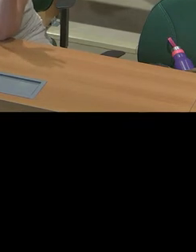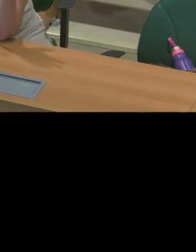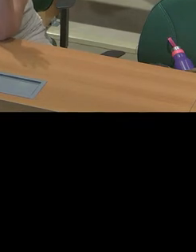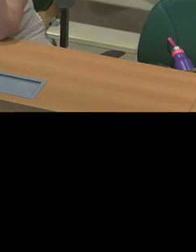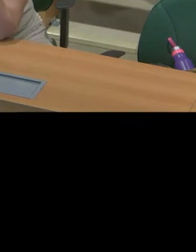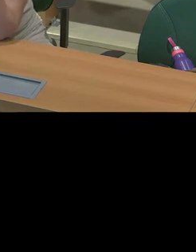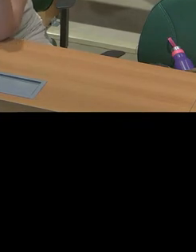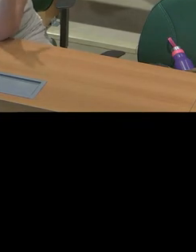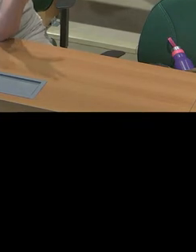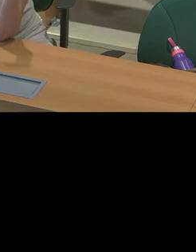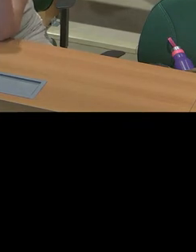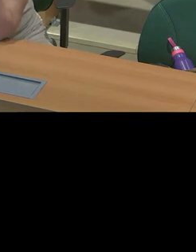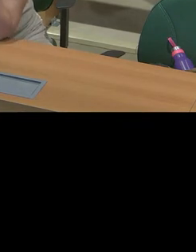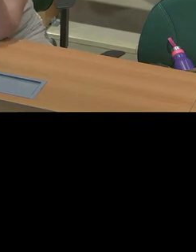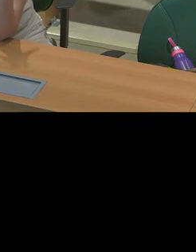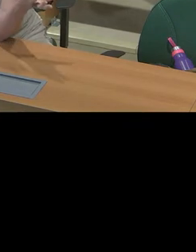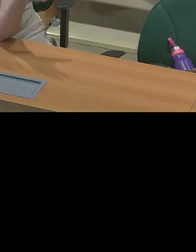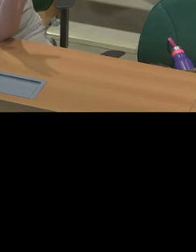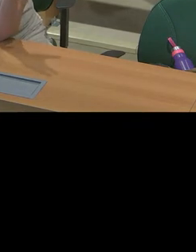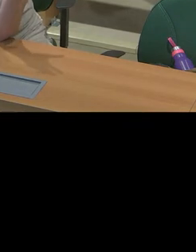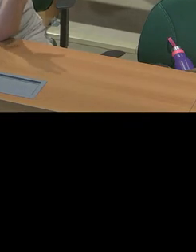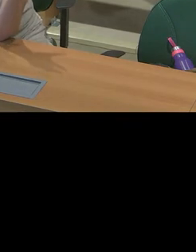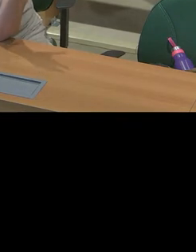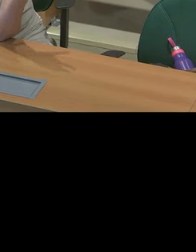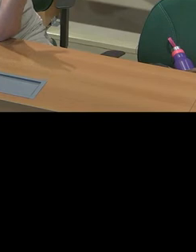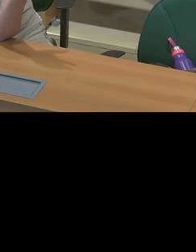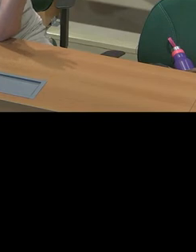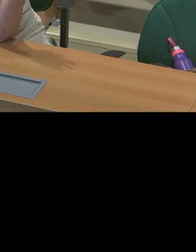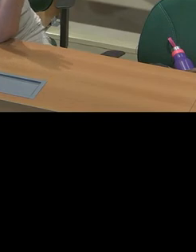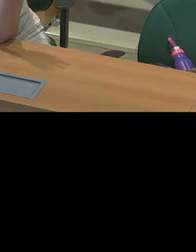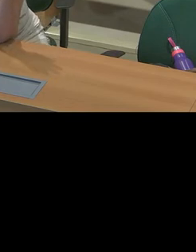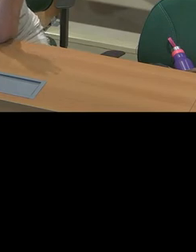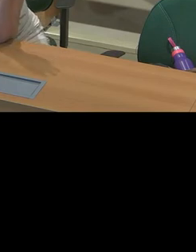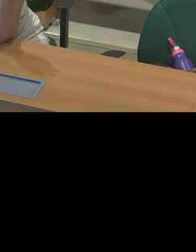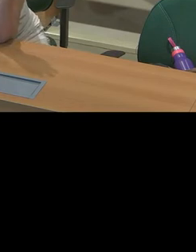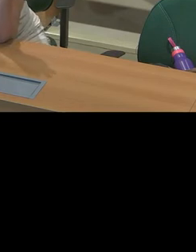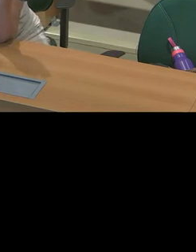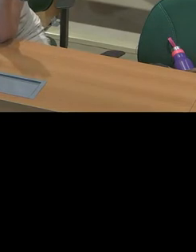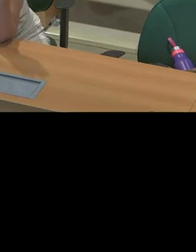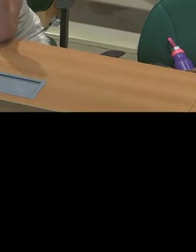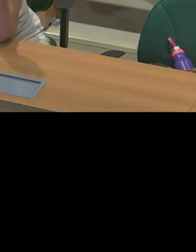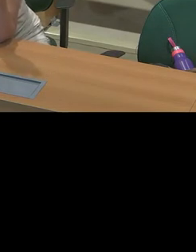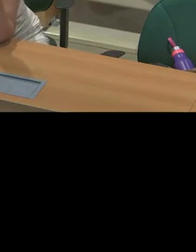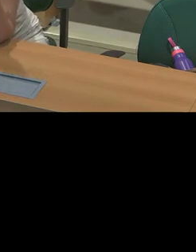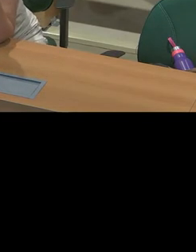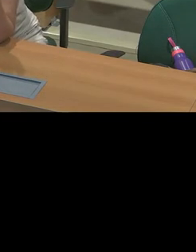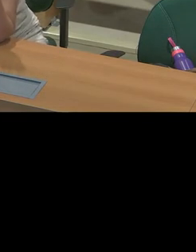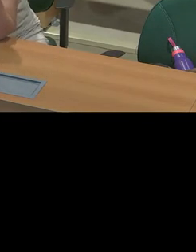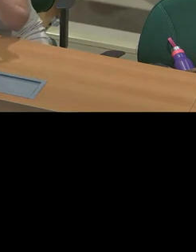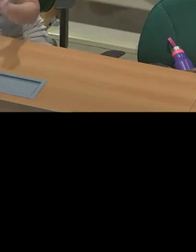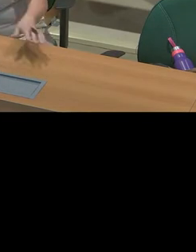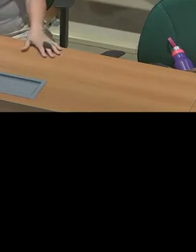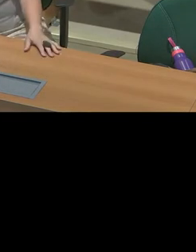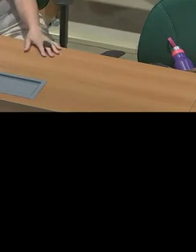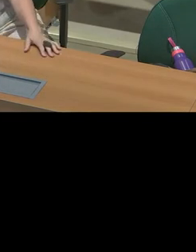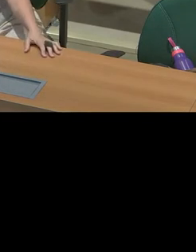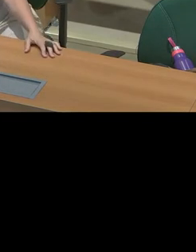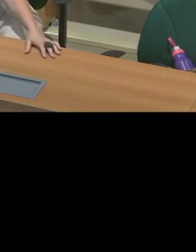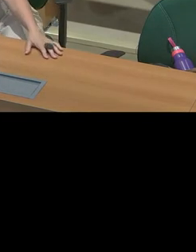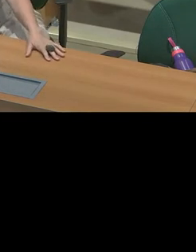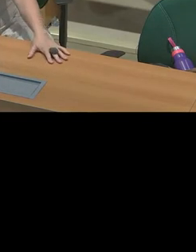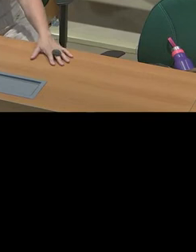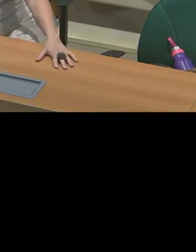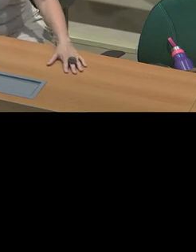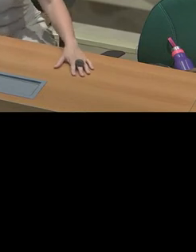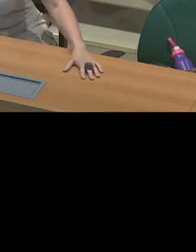E aí eu fiquei preocupadíssima, mas eu não tinha o contato do Vladimir, e quando eu fui ver, ele tinha se inscrito no curso. Eu fiquei muito feliz. Não foi o Rafael